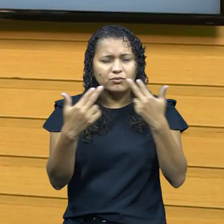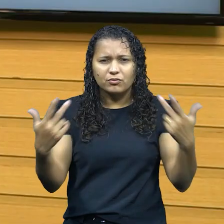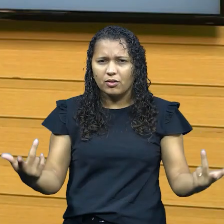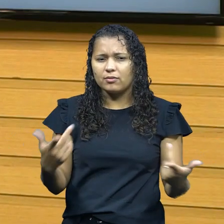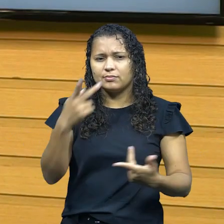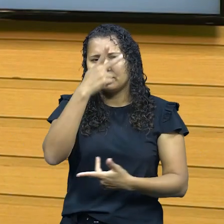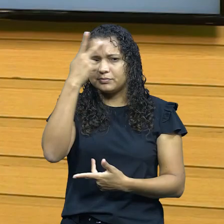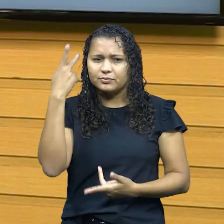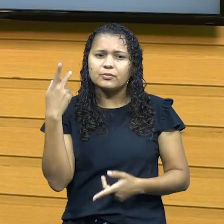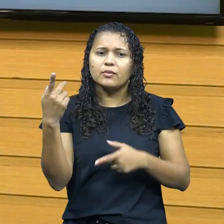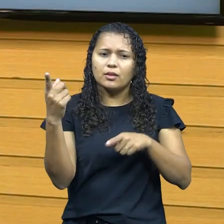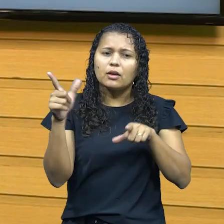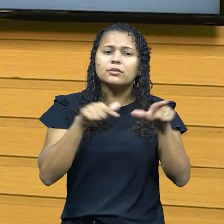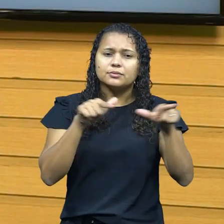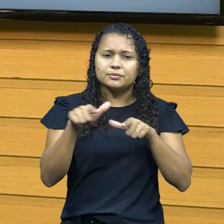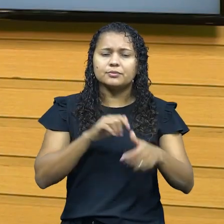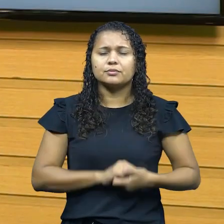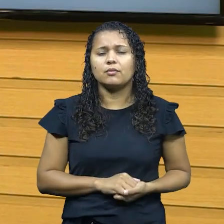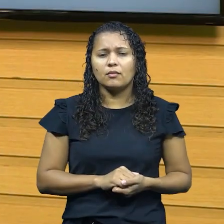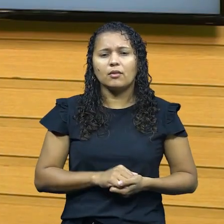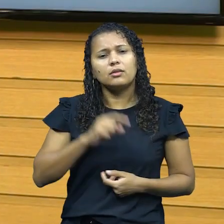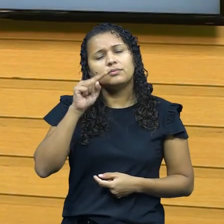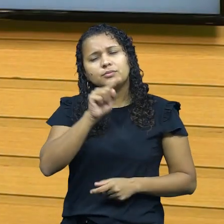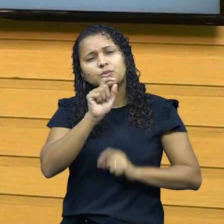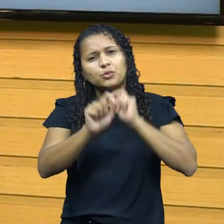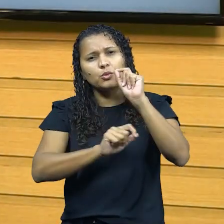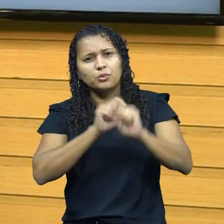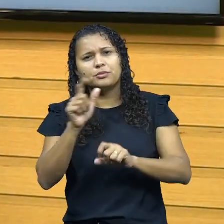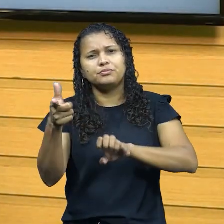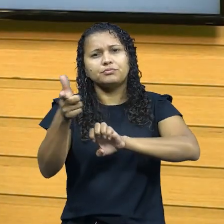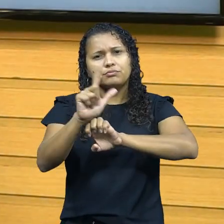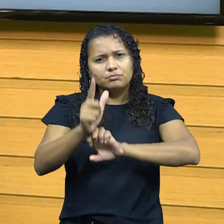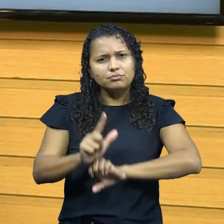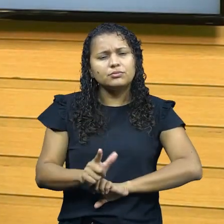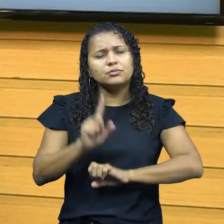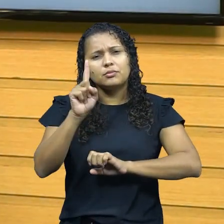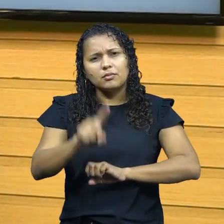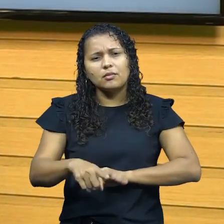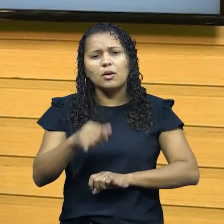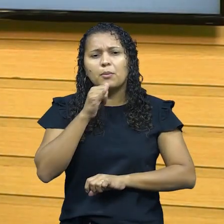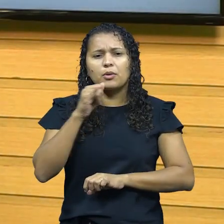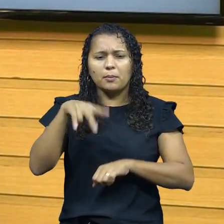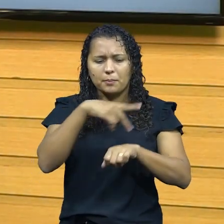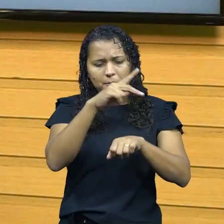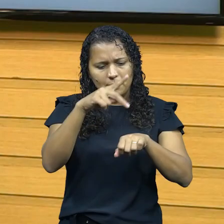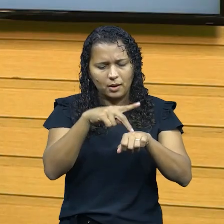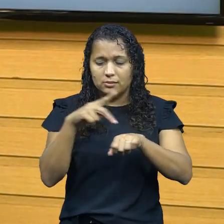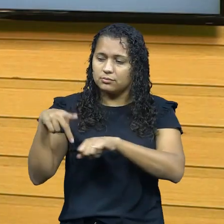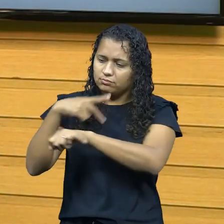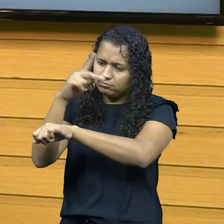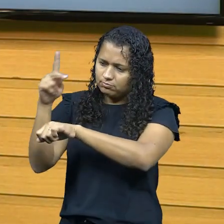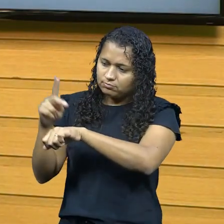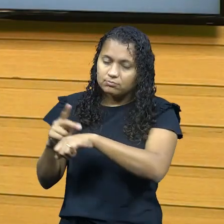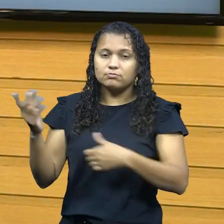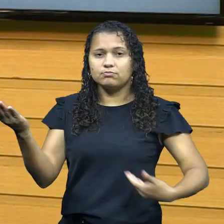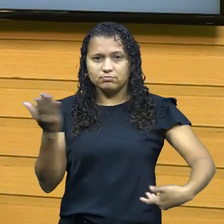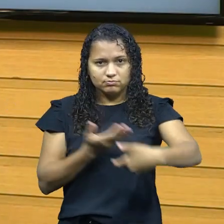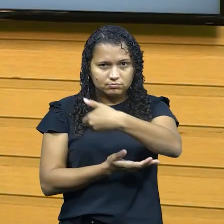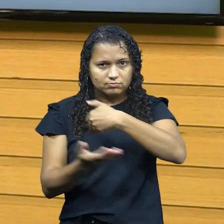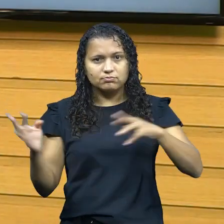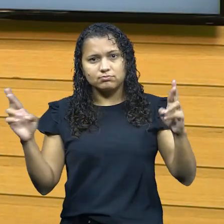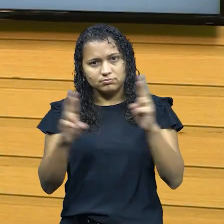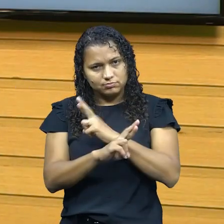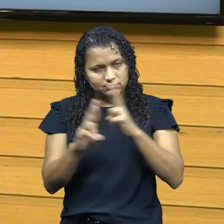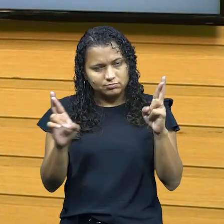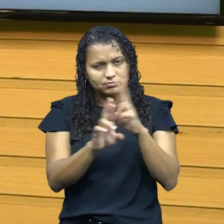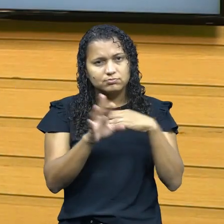operadores. Então aqui a gente já está tratando da logística entre países, entre nações. A logística,